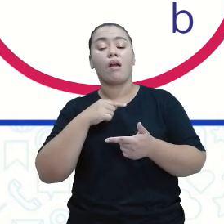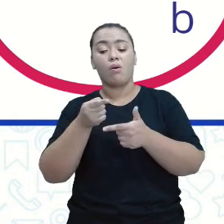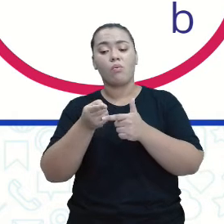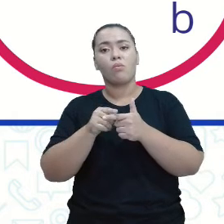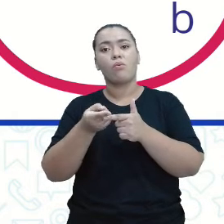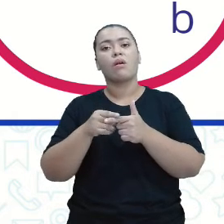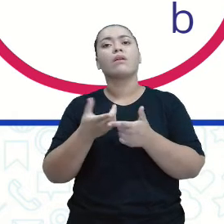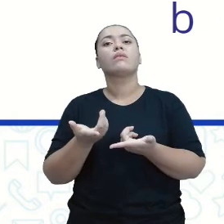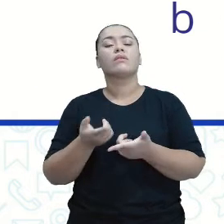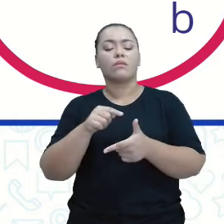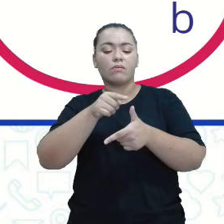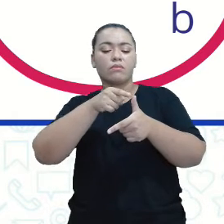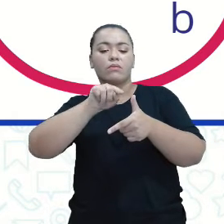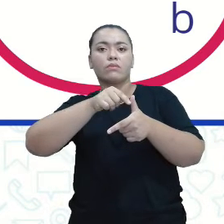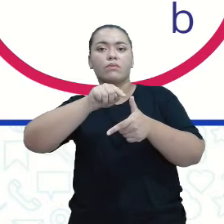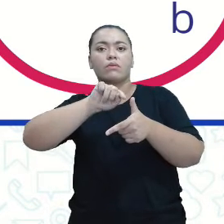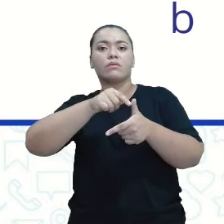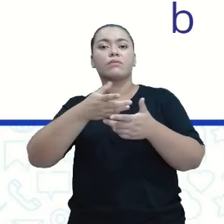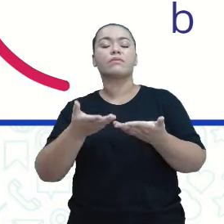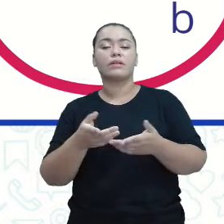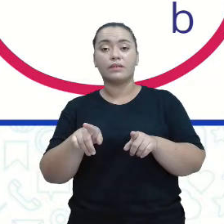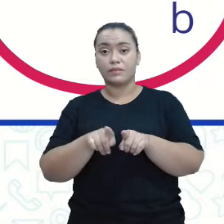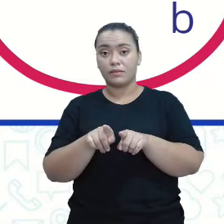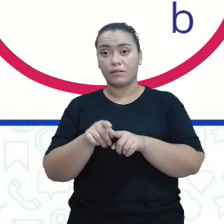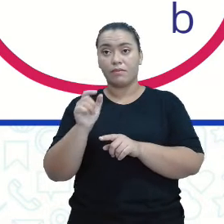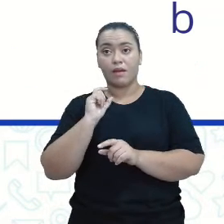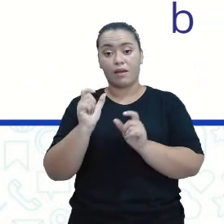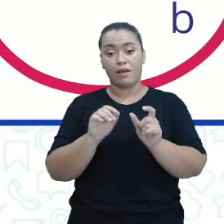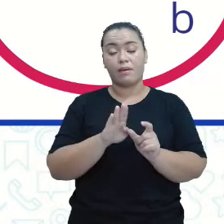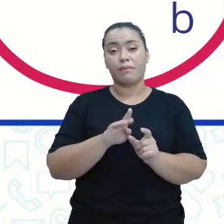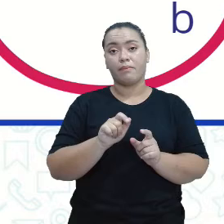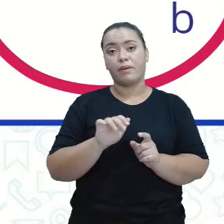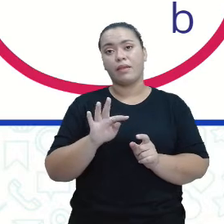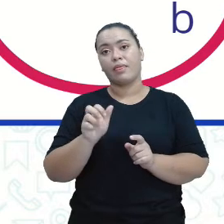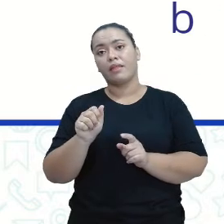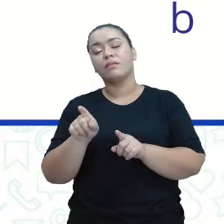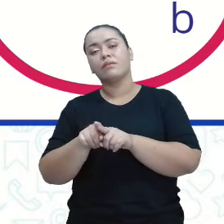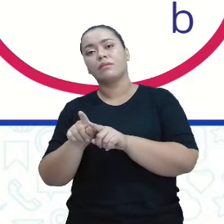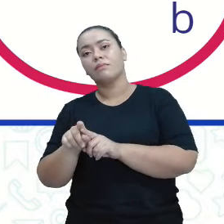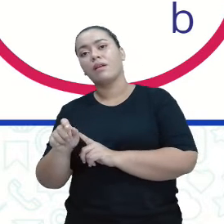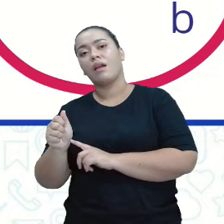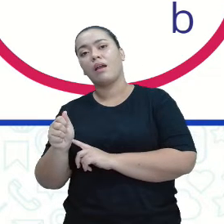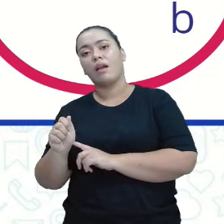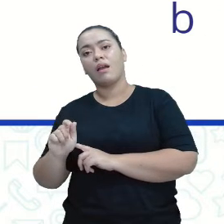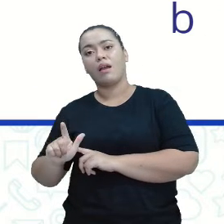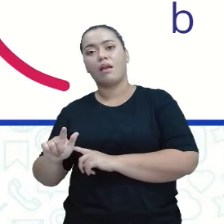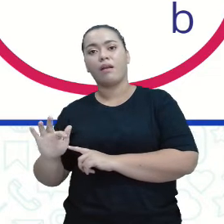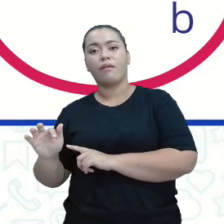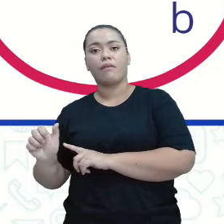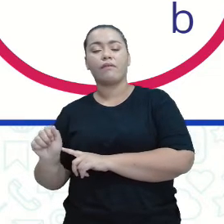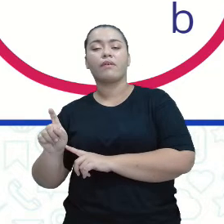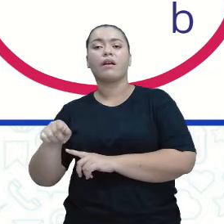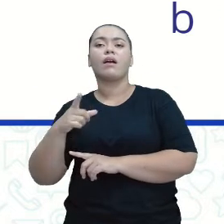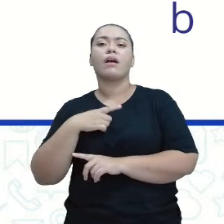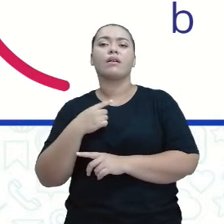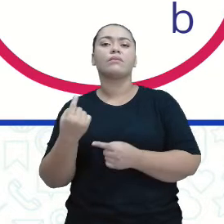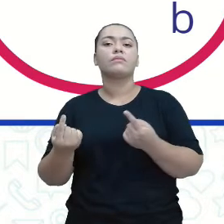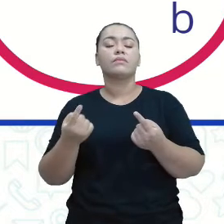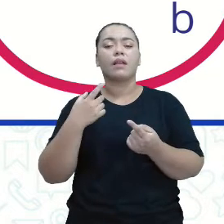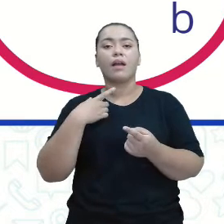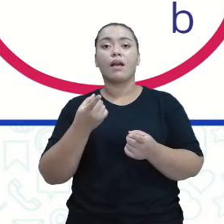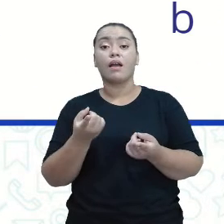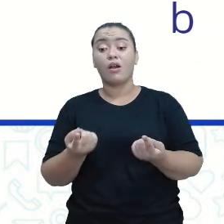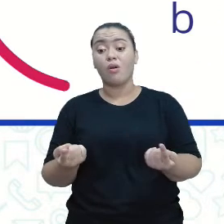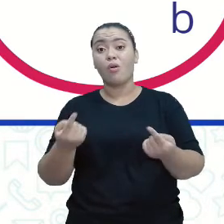isso em relação a um ângulo beta e um ângulo alfa, a gente percebe que a tangente de alfa vai ser o contrário